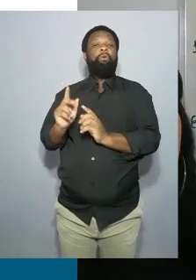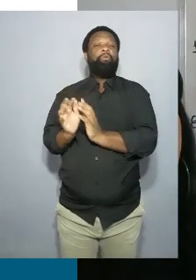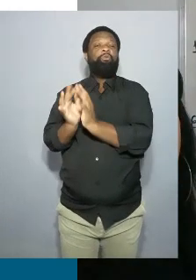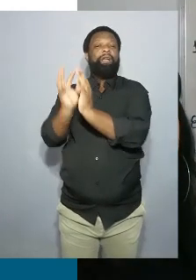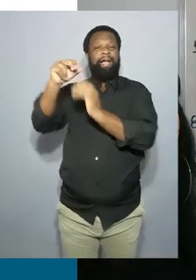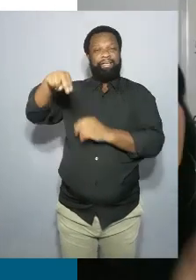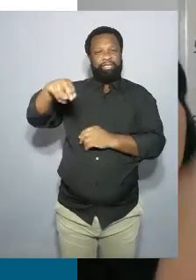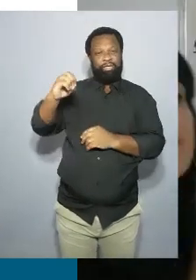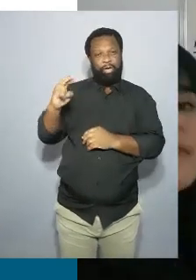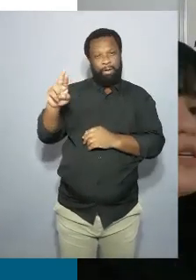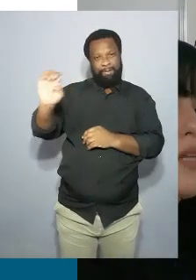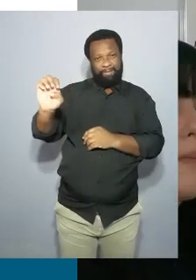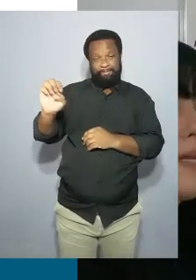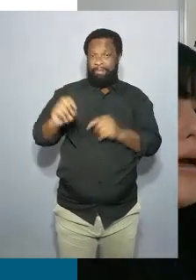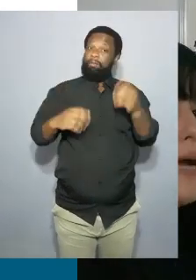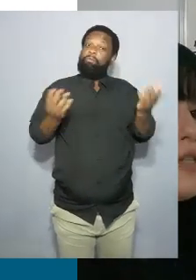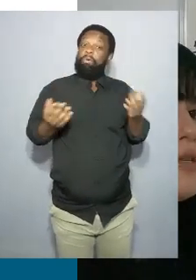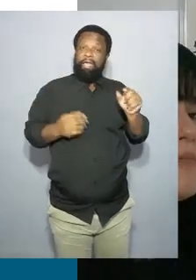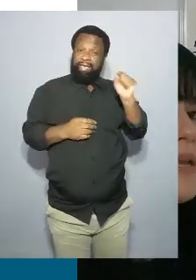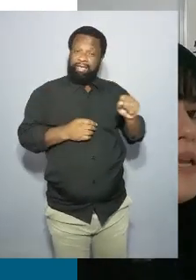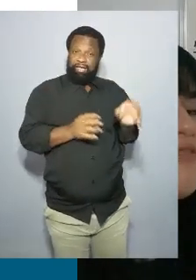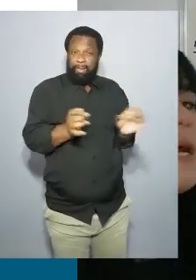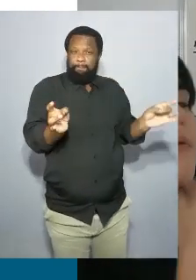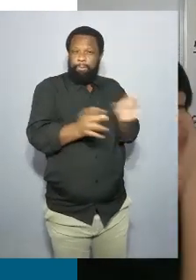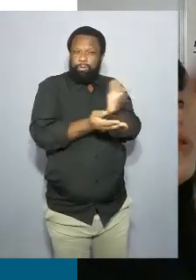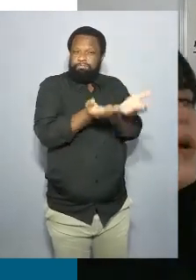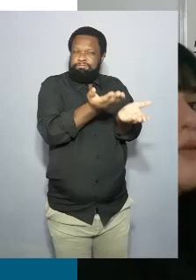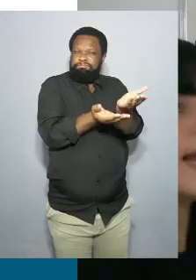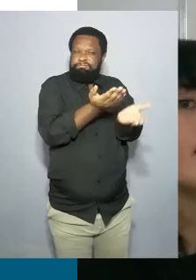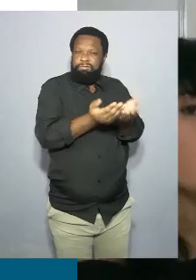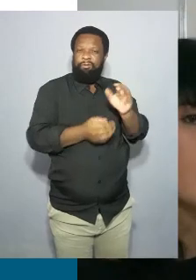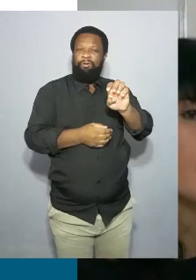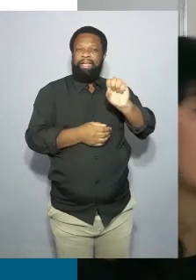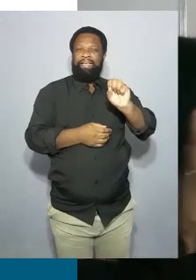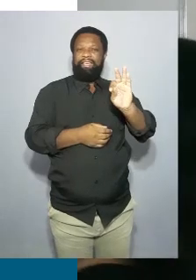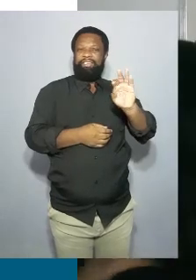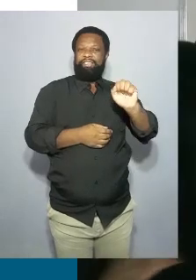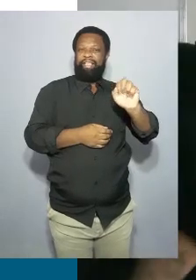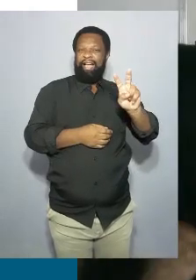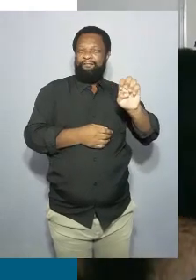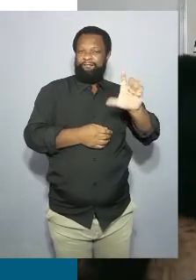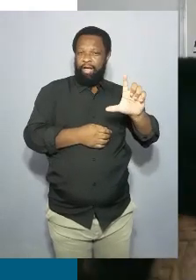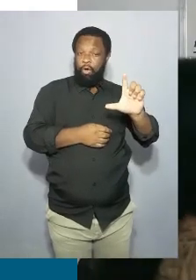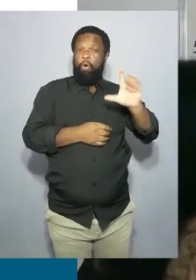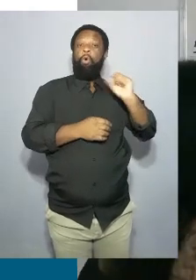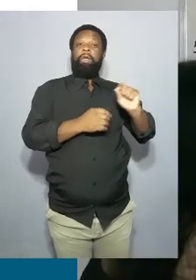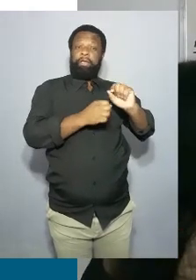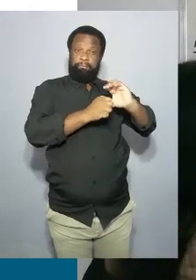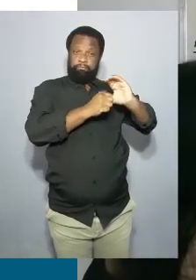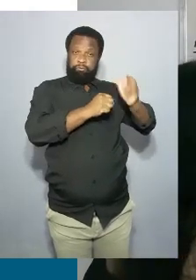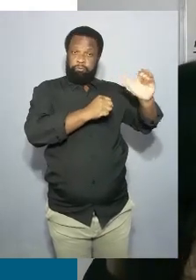gás nobre. Então ele alcança a estabilidade, ele fica com esses 8 elétrons na camada de valência quando